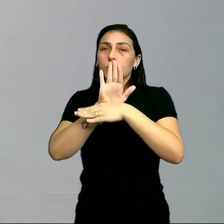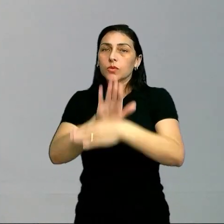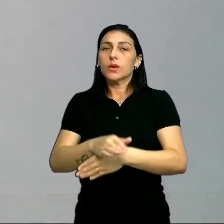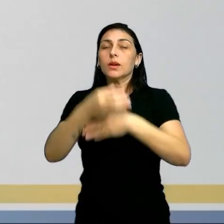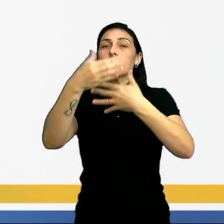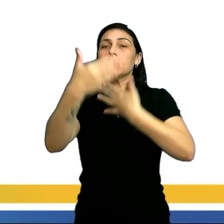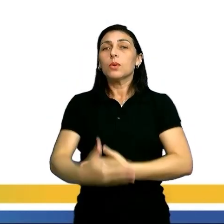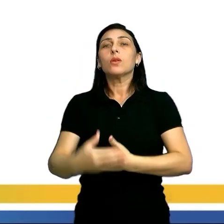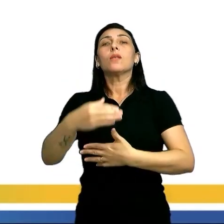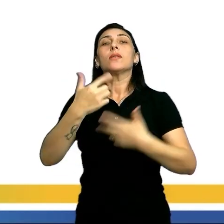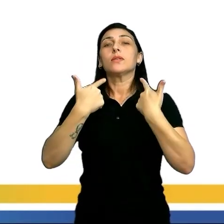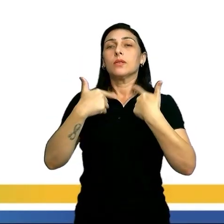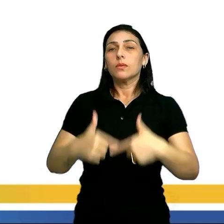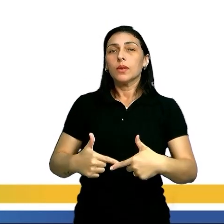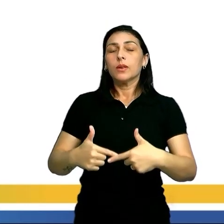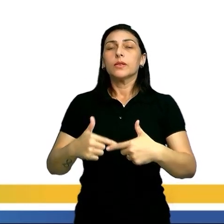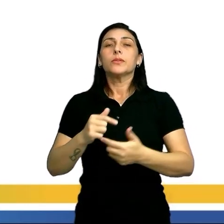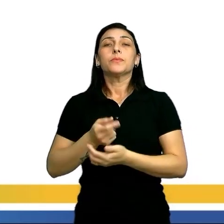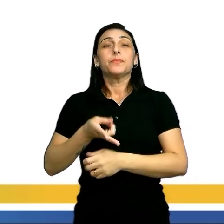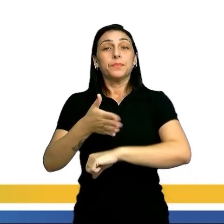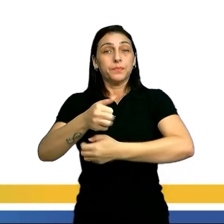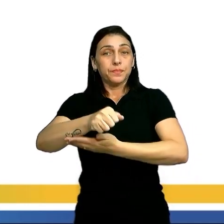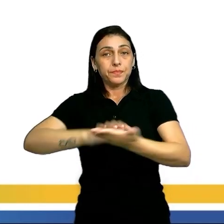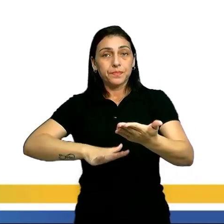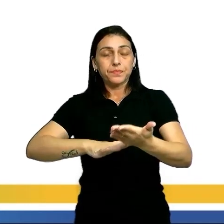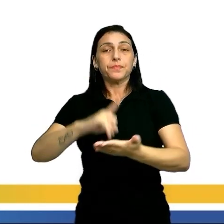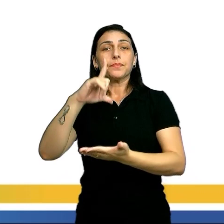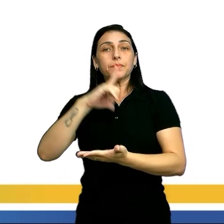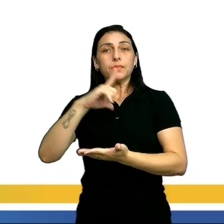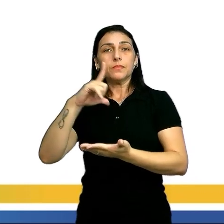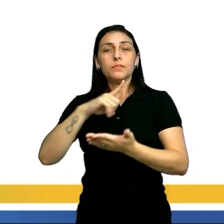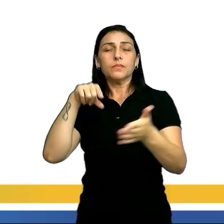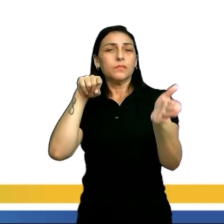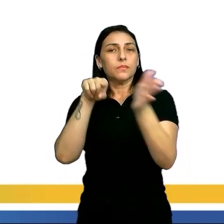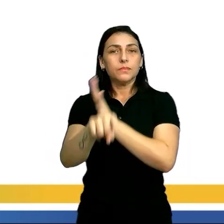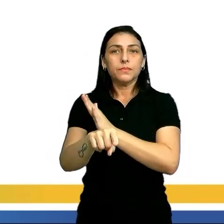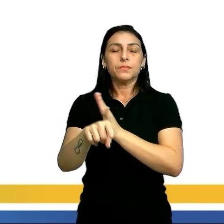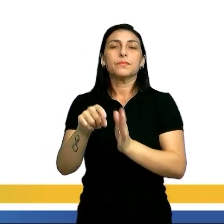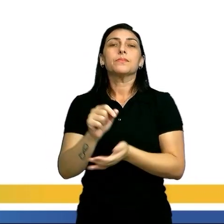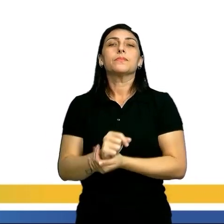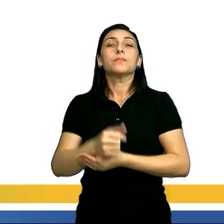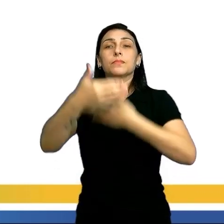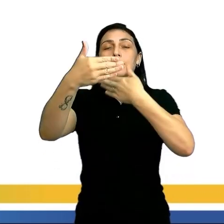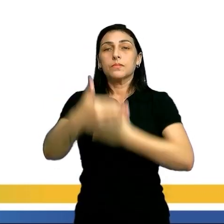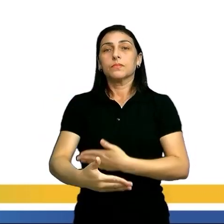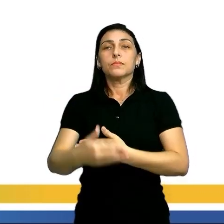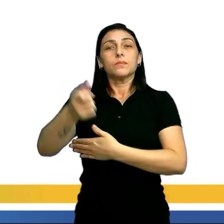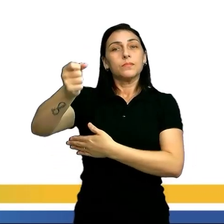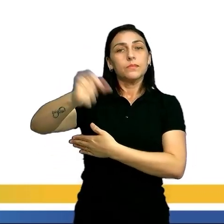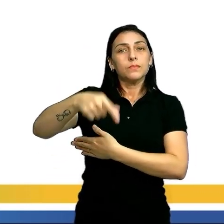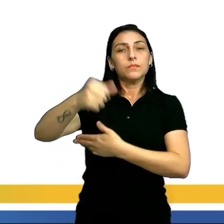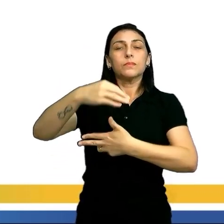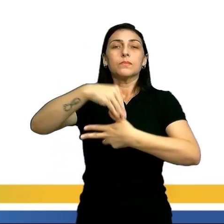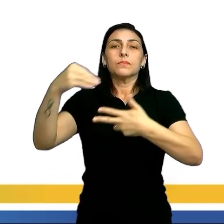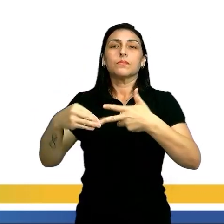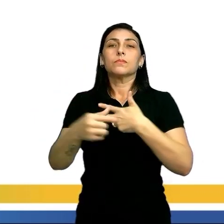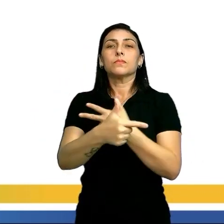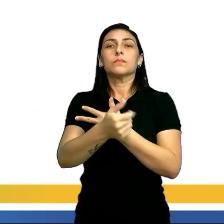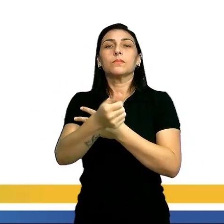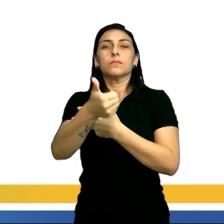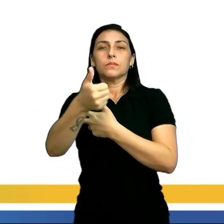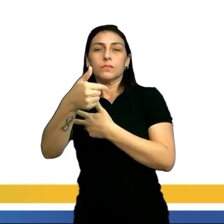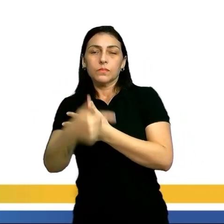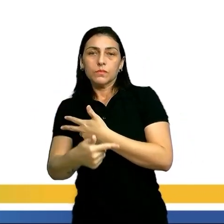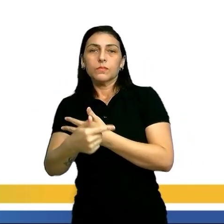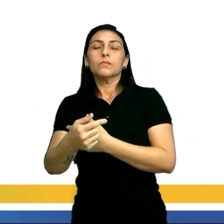nossa prova de linguagens. Vamos exercitar? Temos aí uma questão da prova azul do Enem 2012, prova